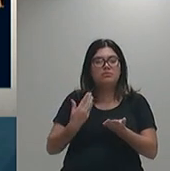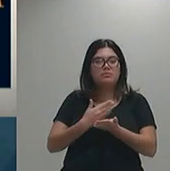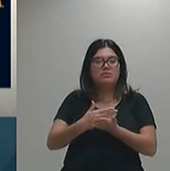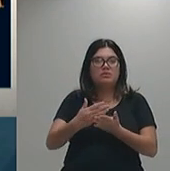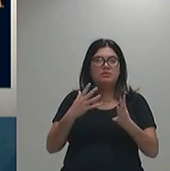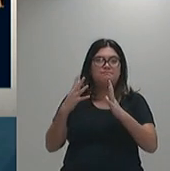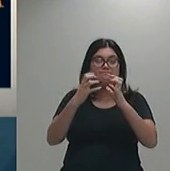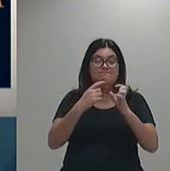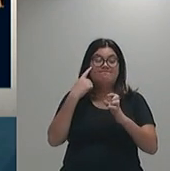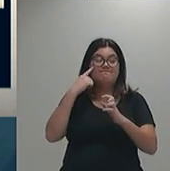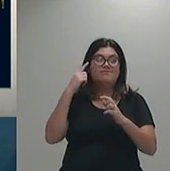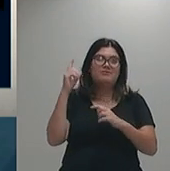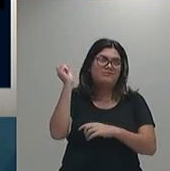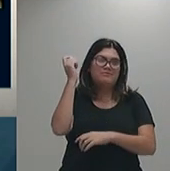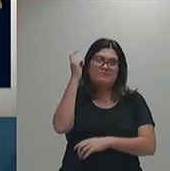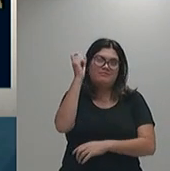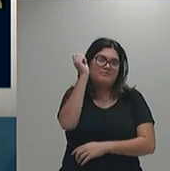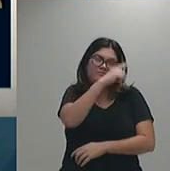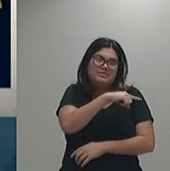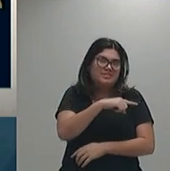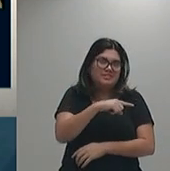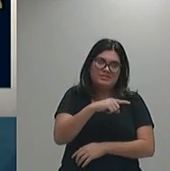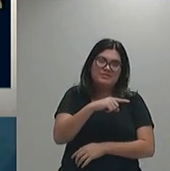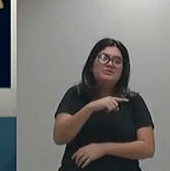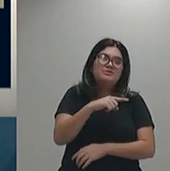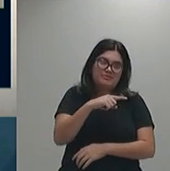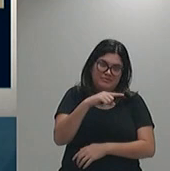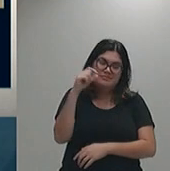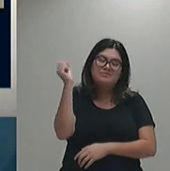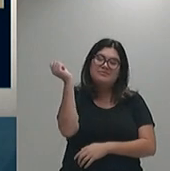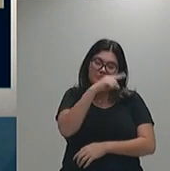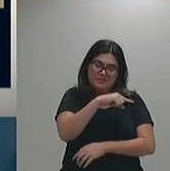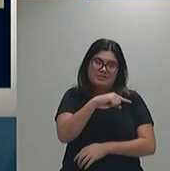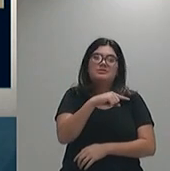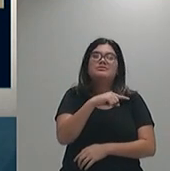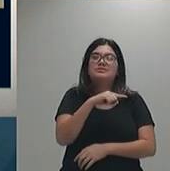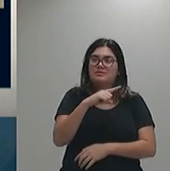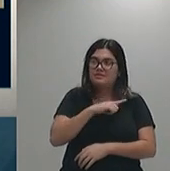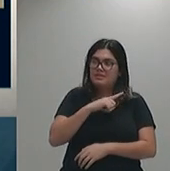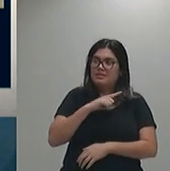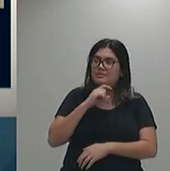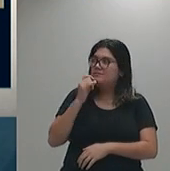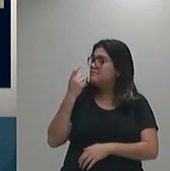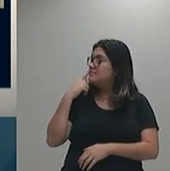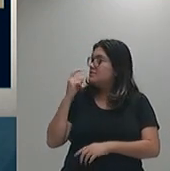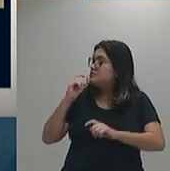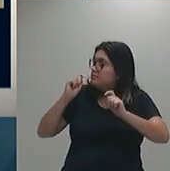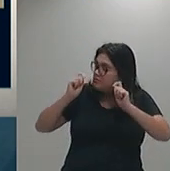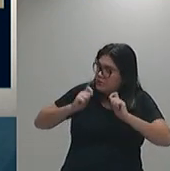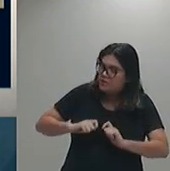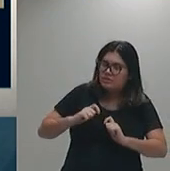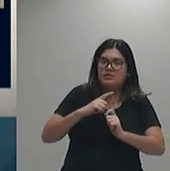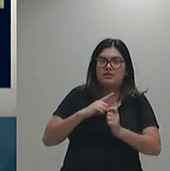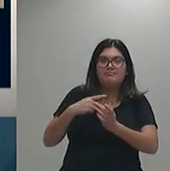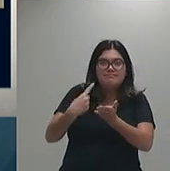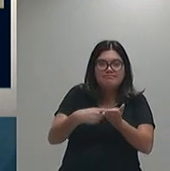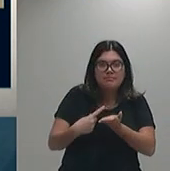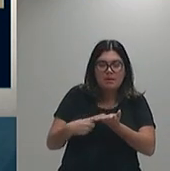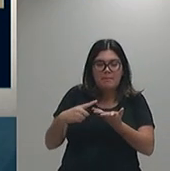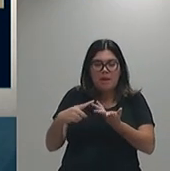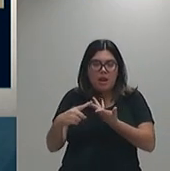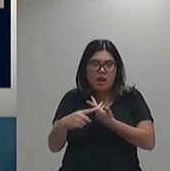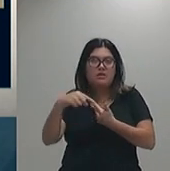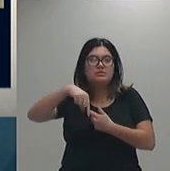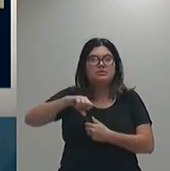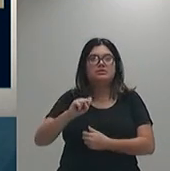de equacionar sabia se podíamos se teríamos competência não aqui não Superior Tribunal